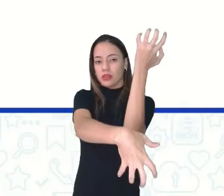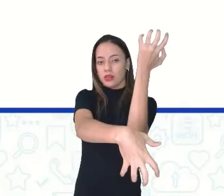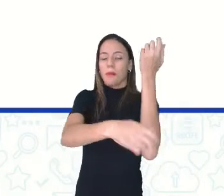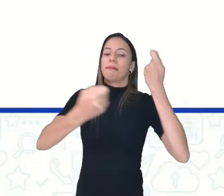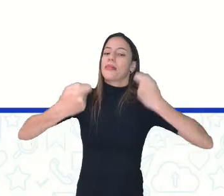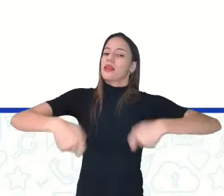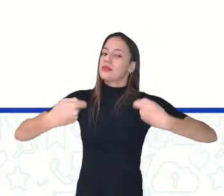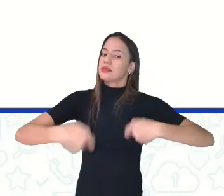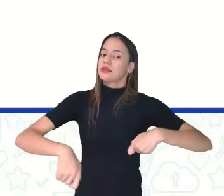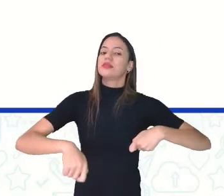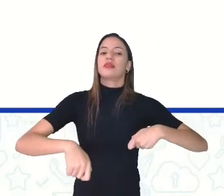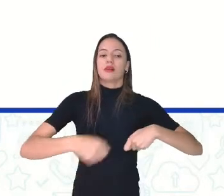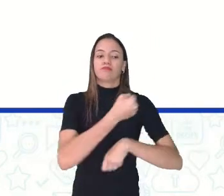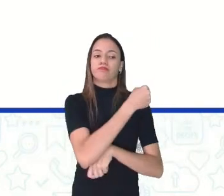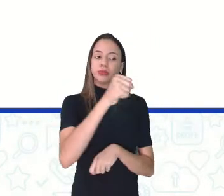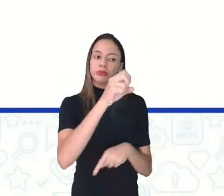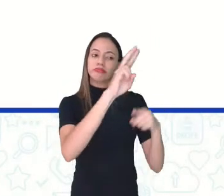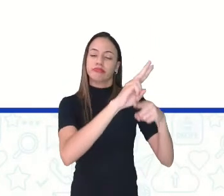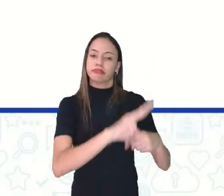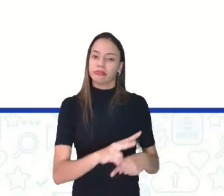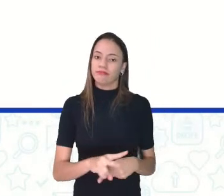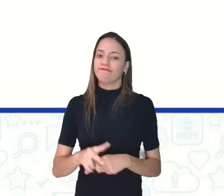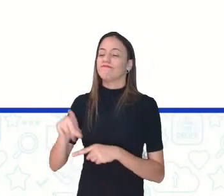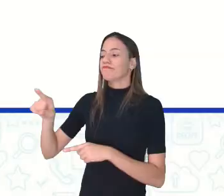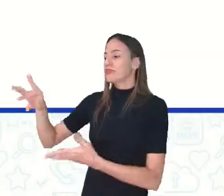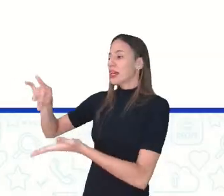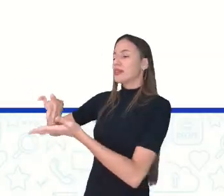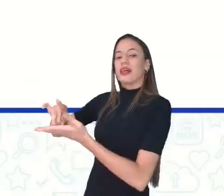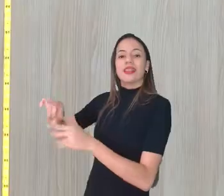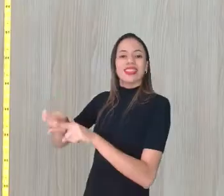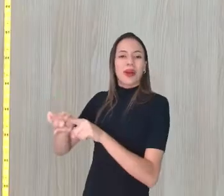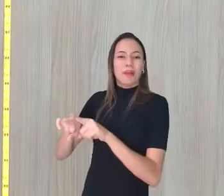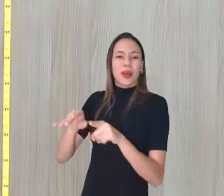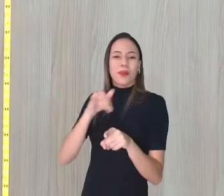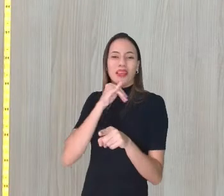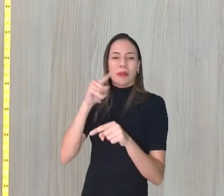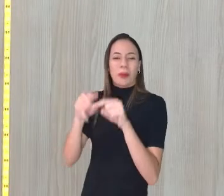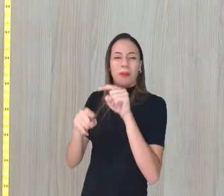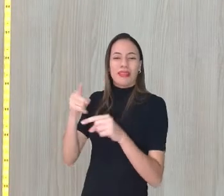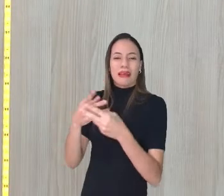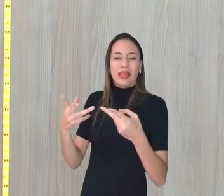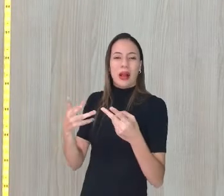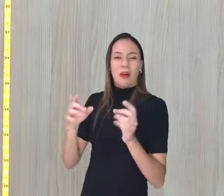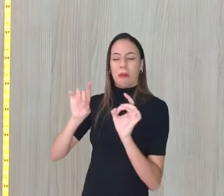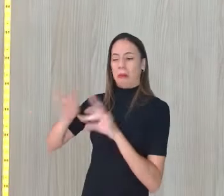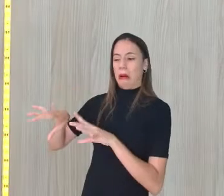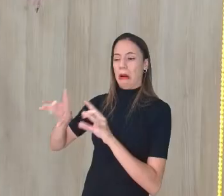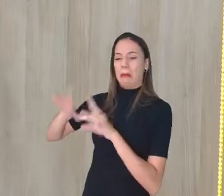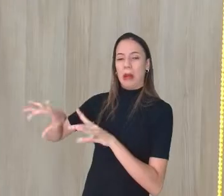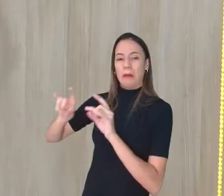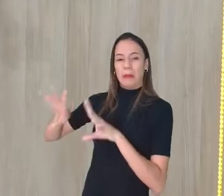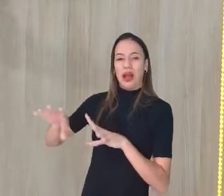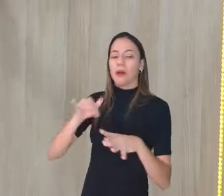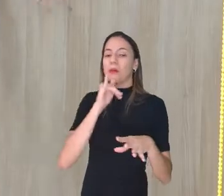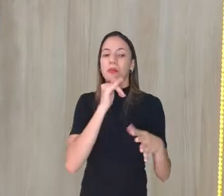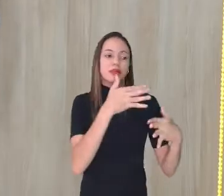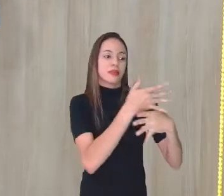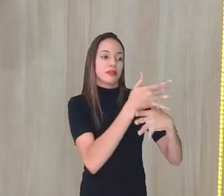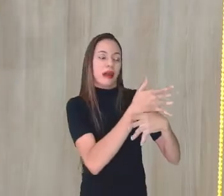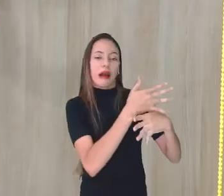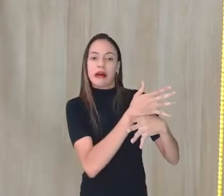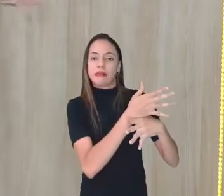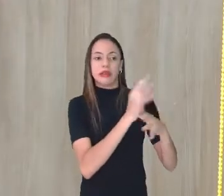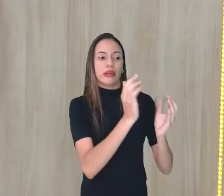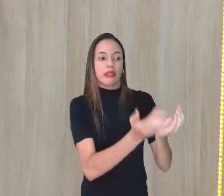dessa né? APA. Os resíduos, né, que são Os resíduos que lançados. saem ali, tanto da cidade, né, como um todo, como